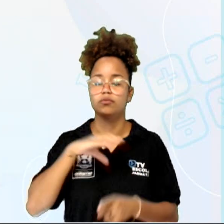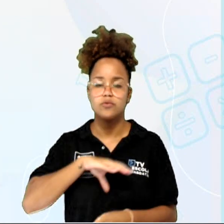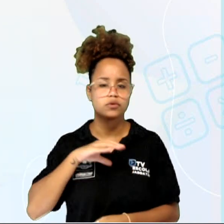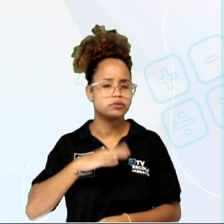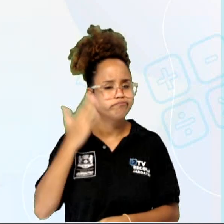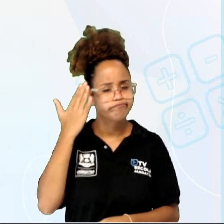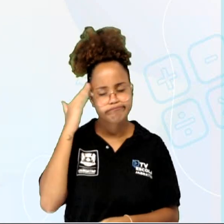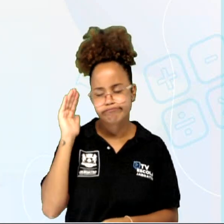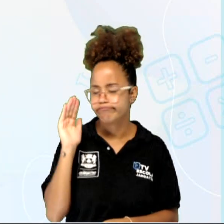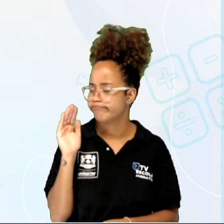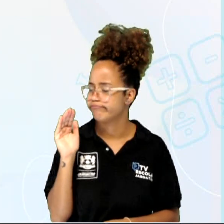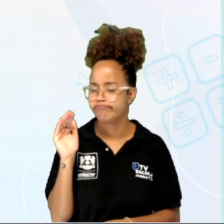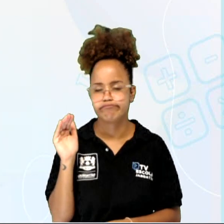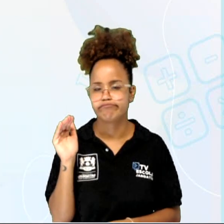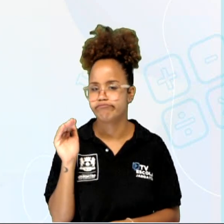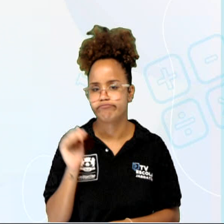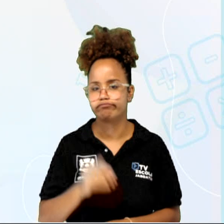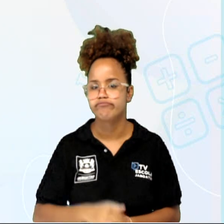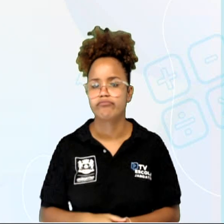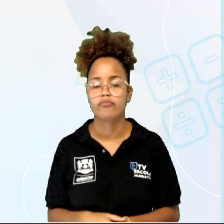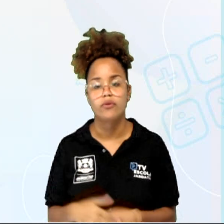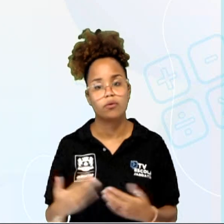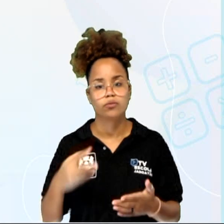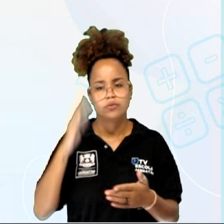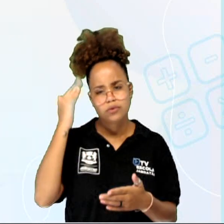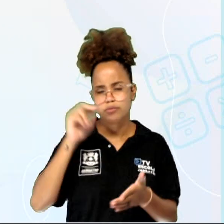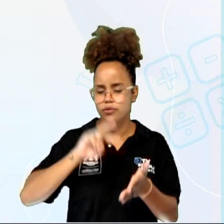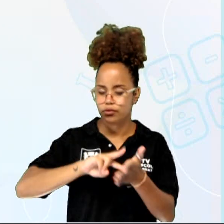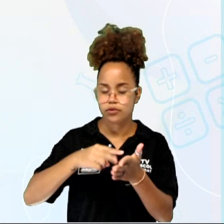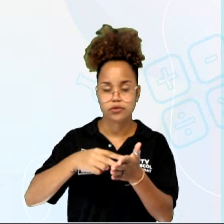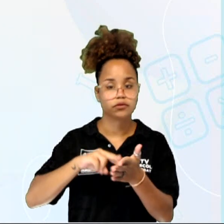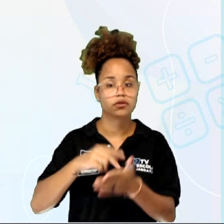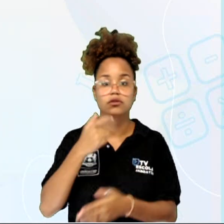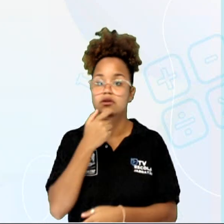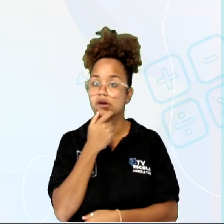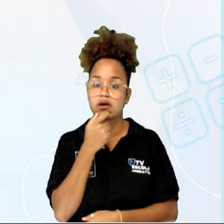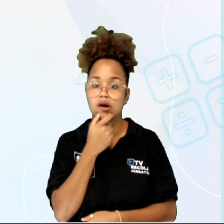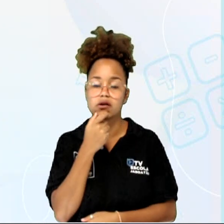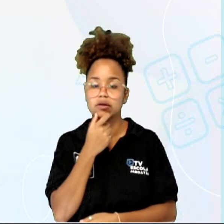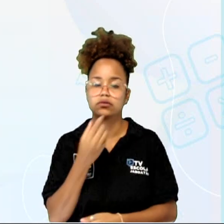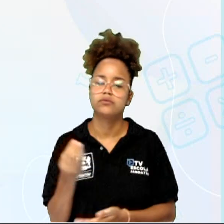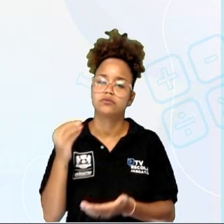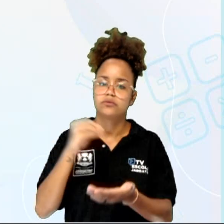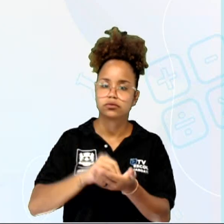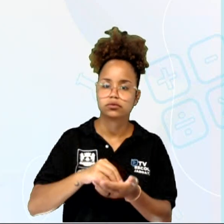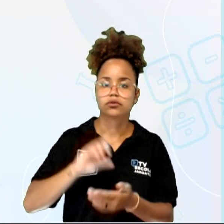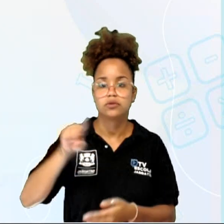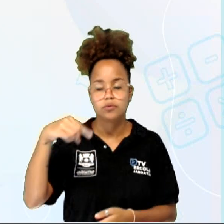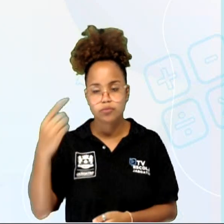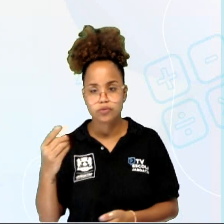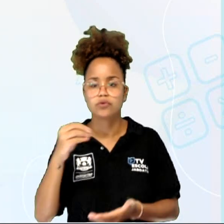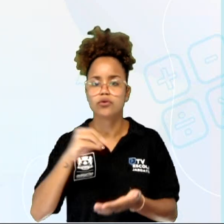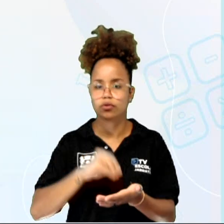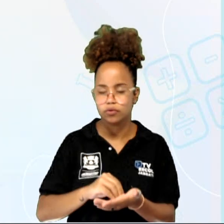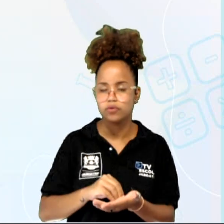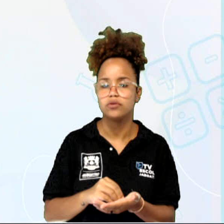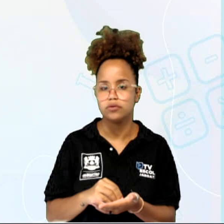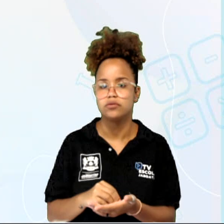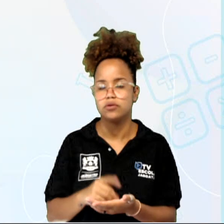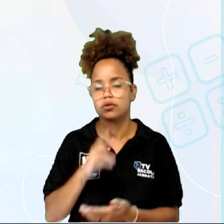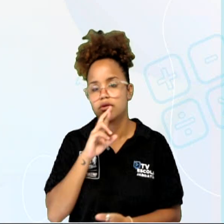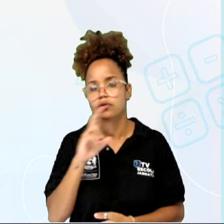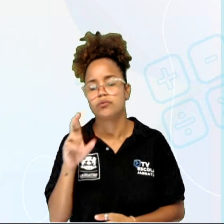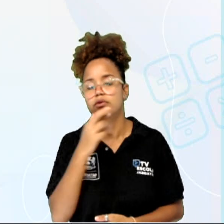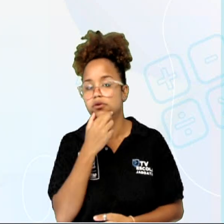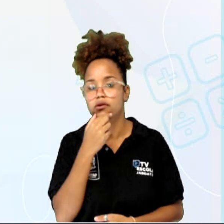sabe o significado dela em inglês. E abaixo você diz it's e a palavra